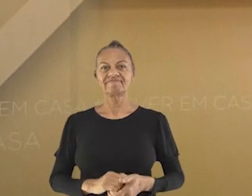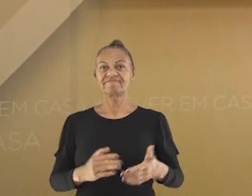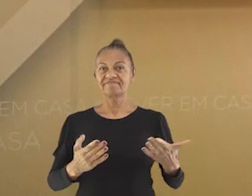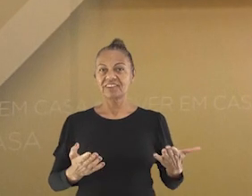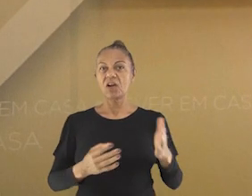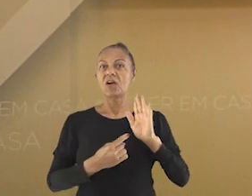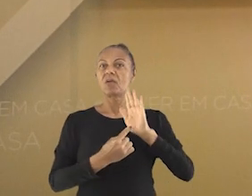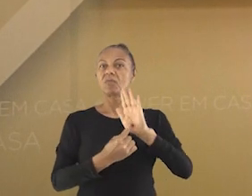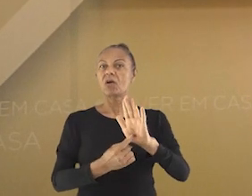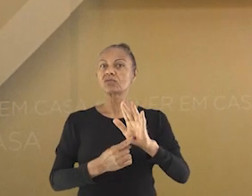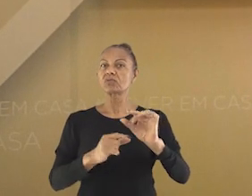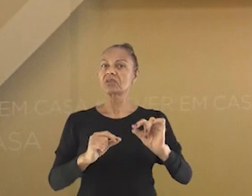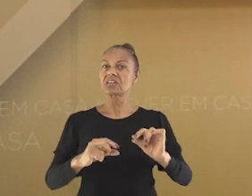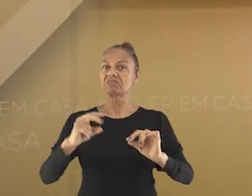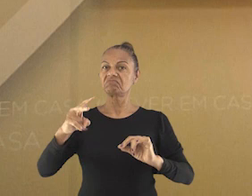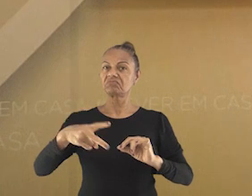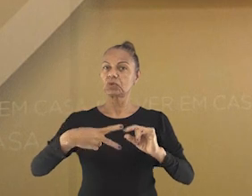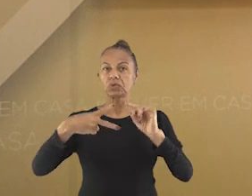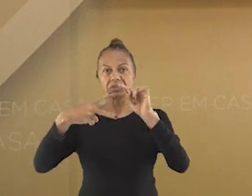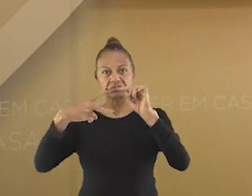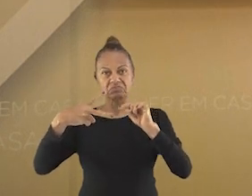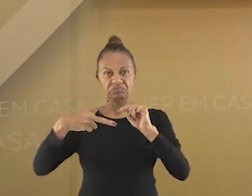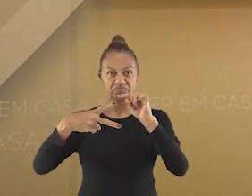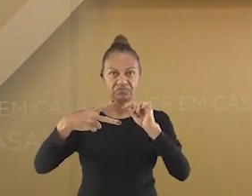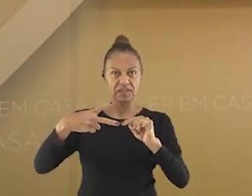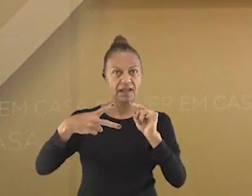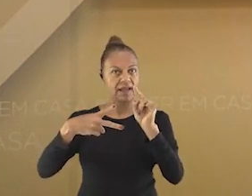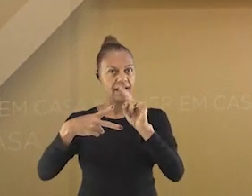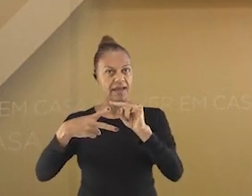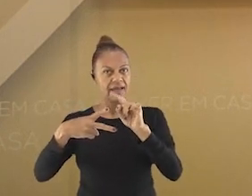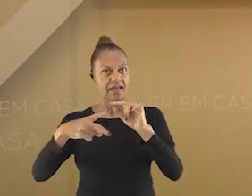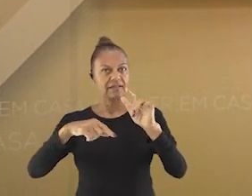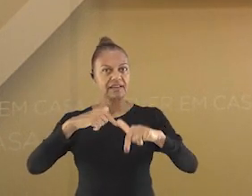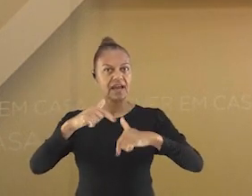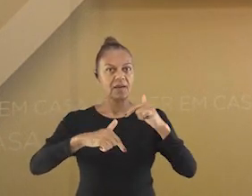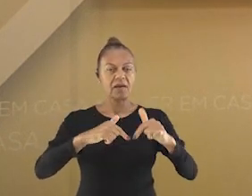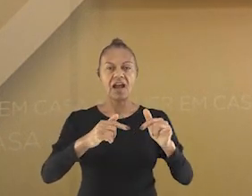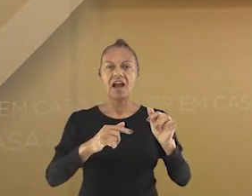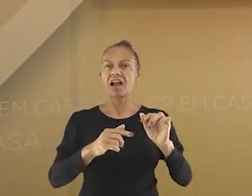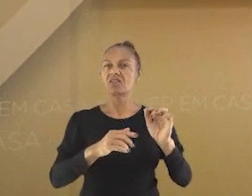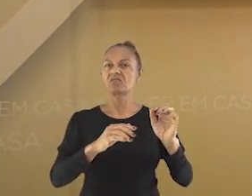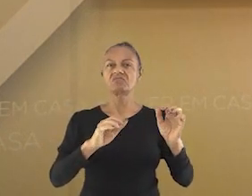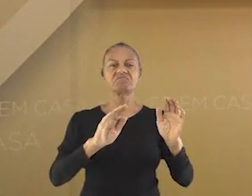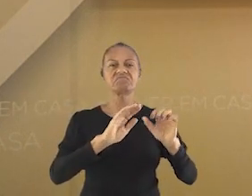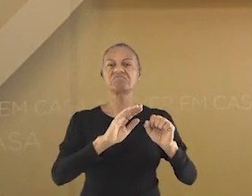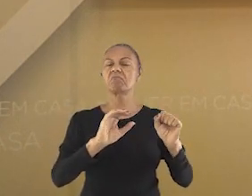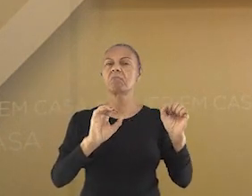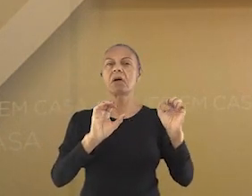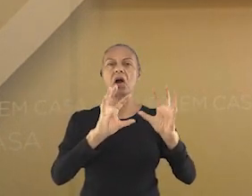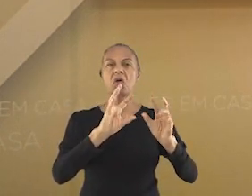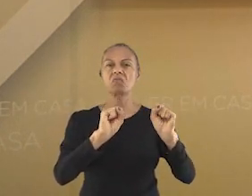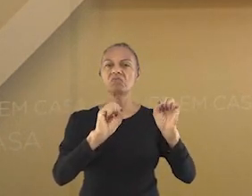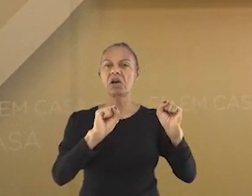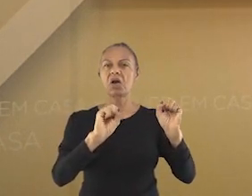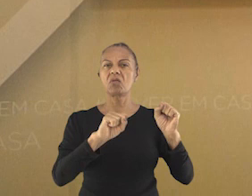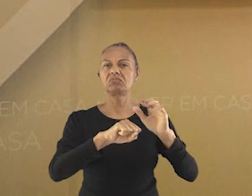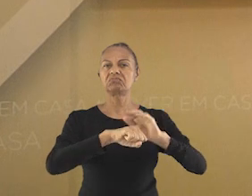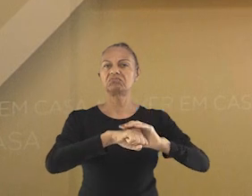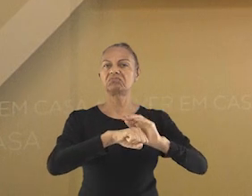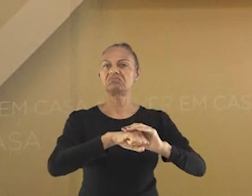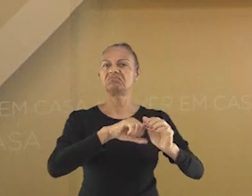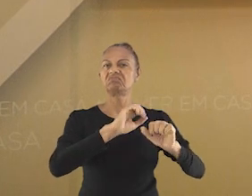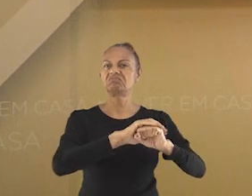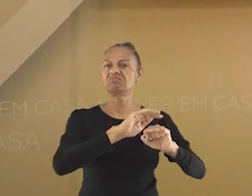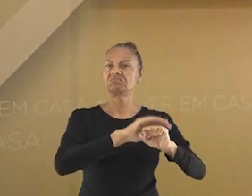Ela mostra duas situações: o trabalho manual sem o uso da tecnologia, que